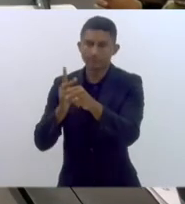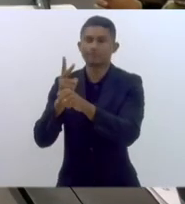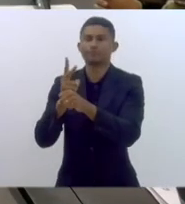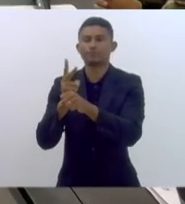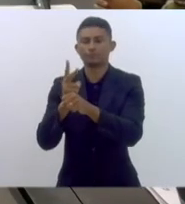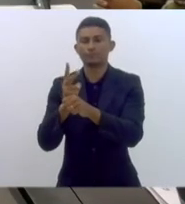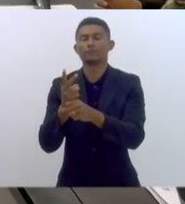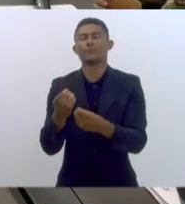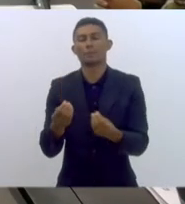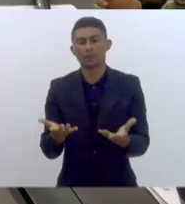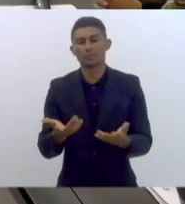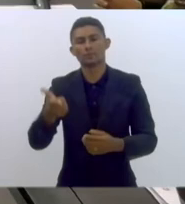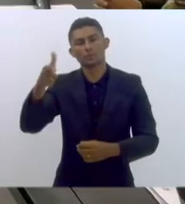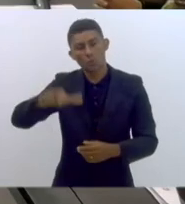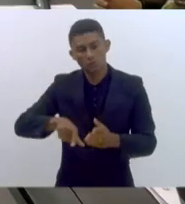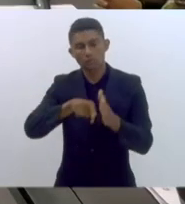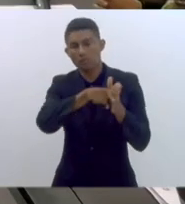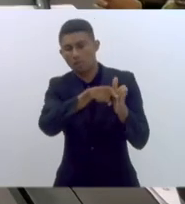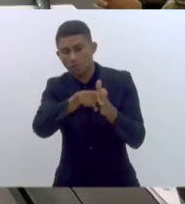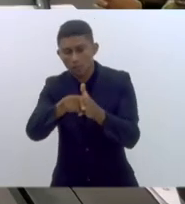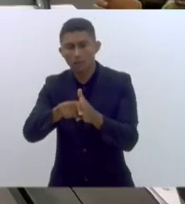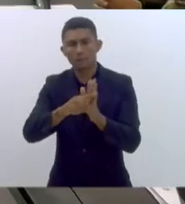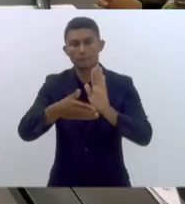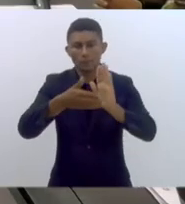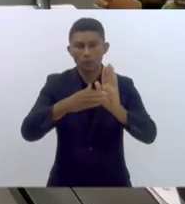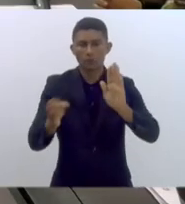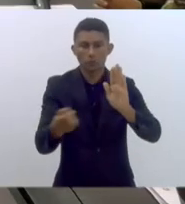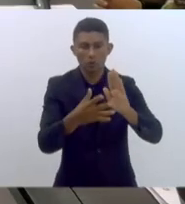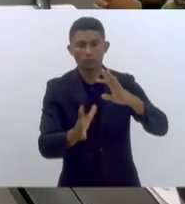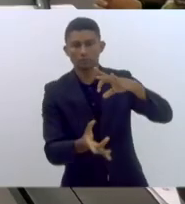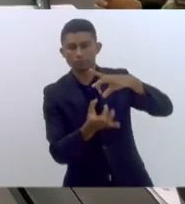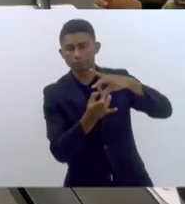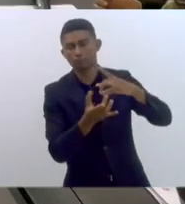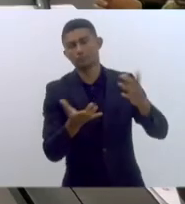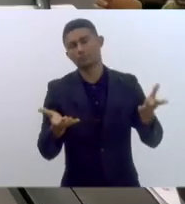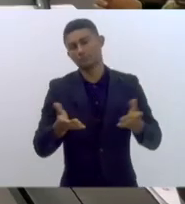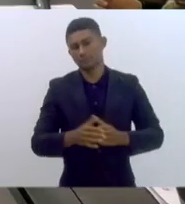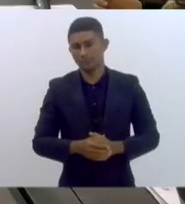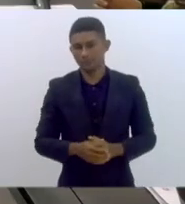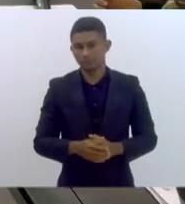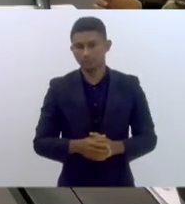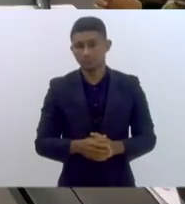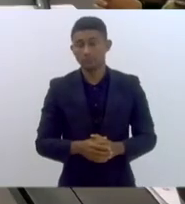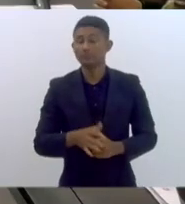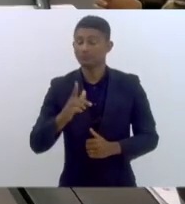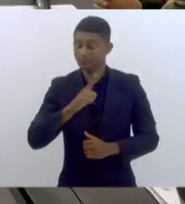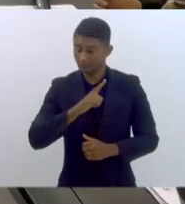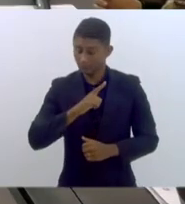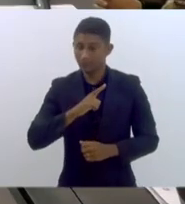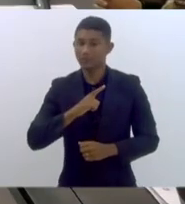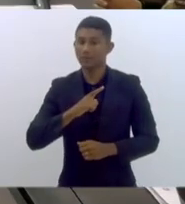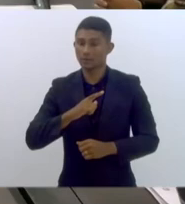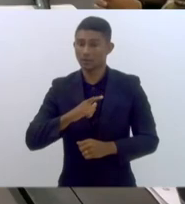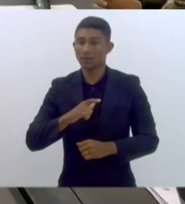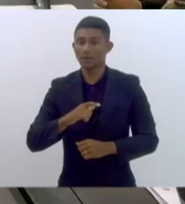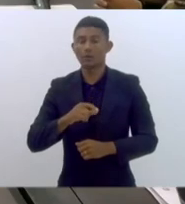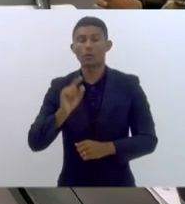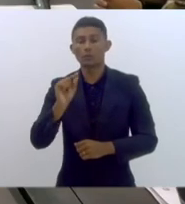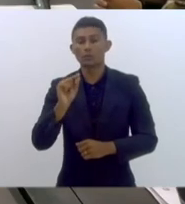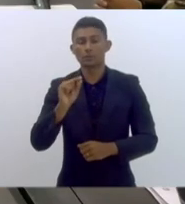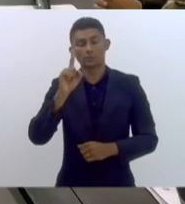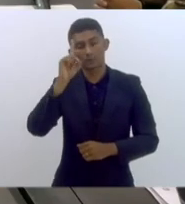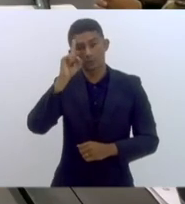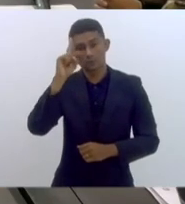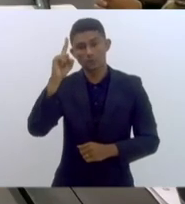pudesse fazer uma nova proposta. Mas tem mais uma questão, que vence dia 30, que não